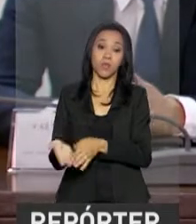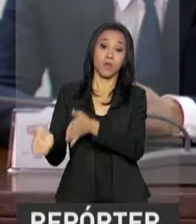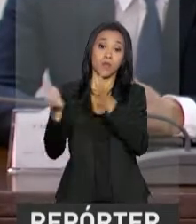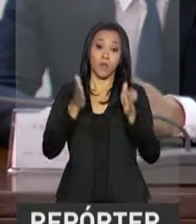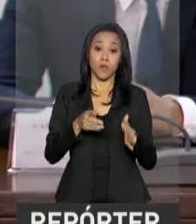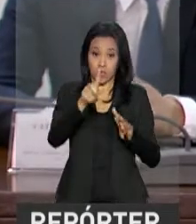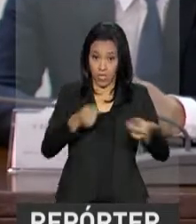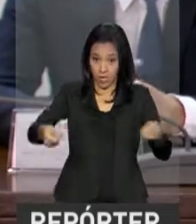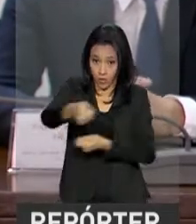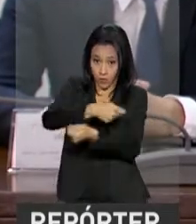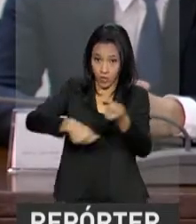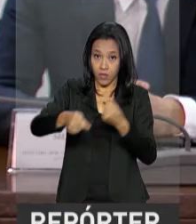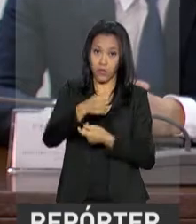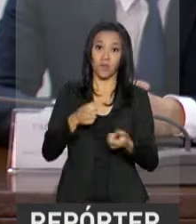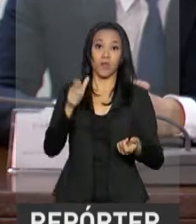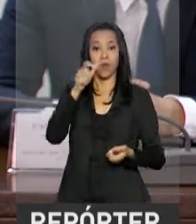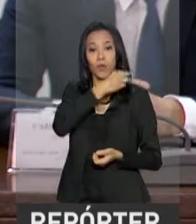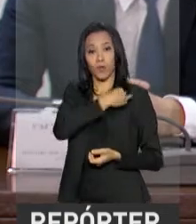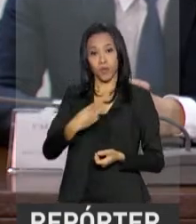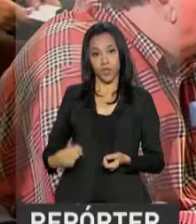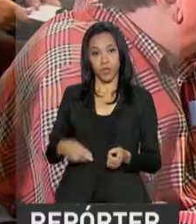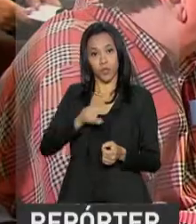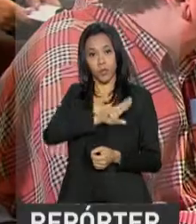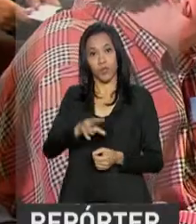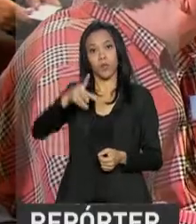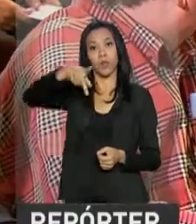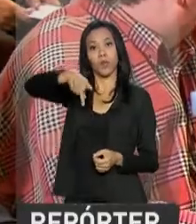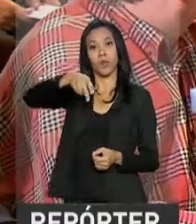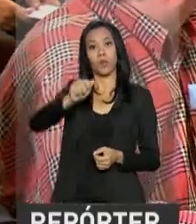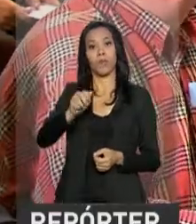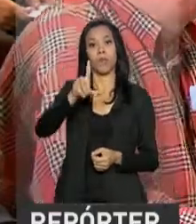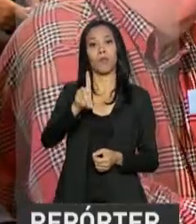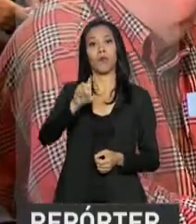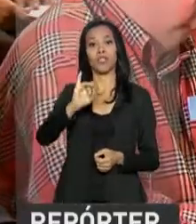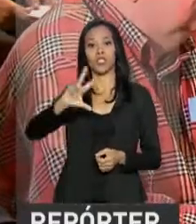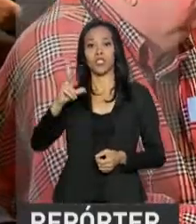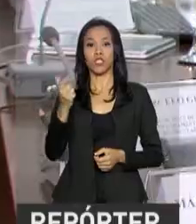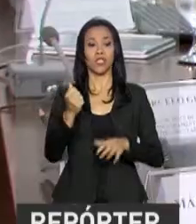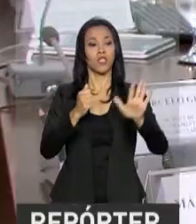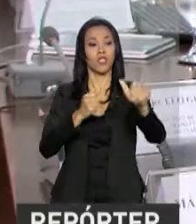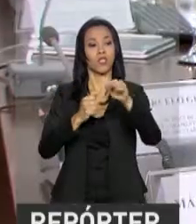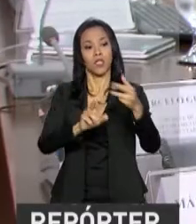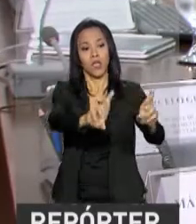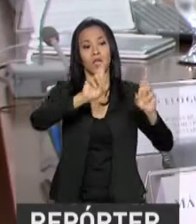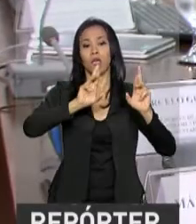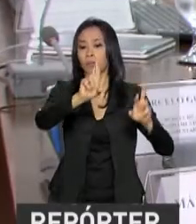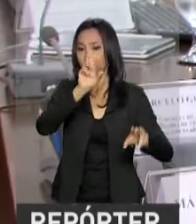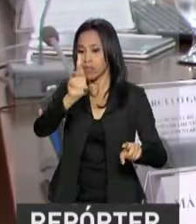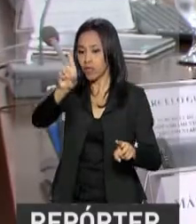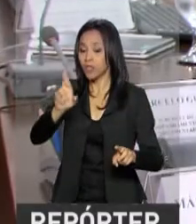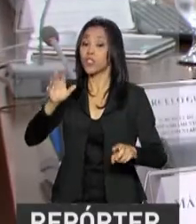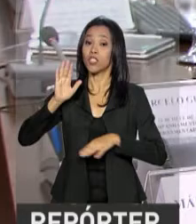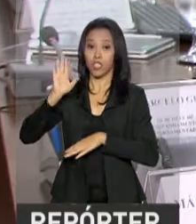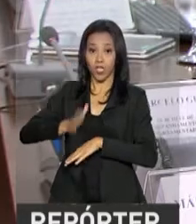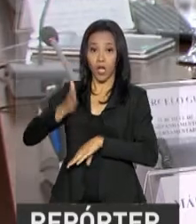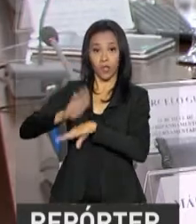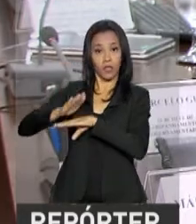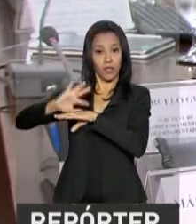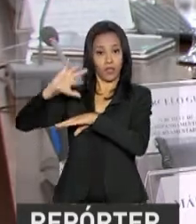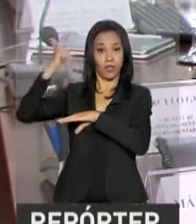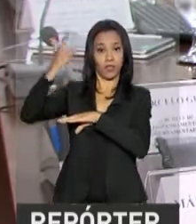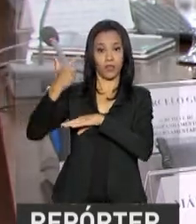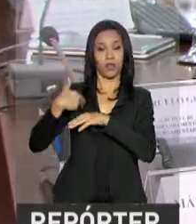ministro da casa civil eliseu padilha reafirmou junto aos representantes da categoria a decisão já anunciada pelo ministro da